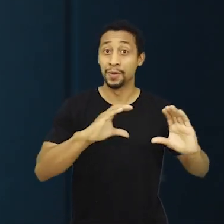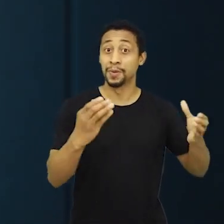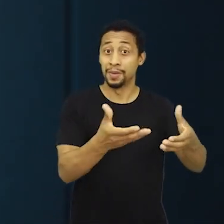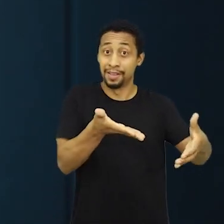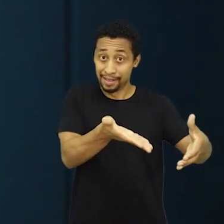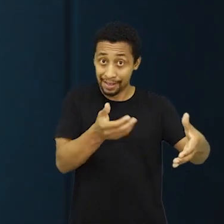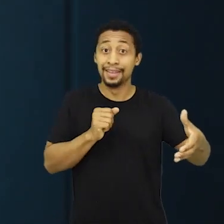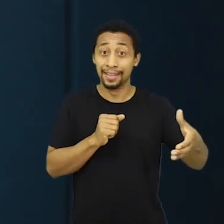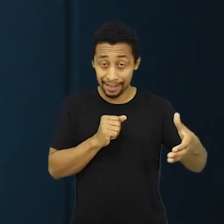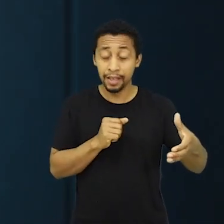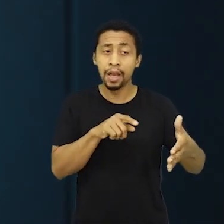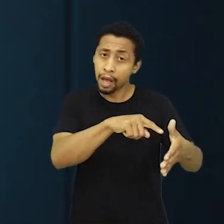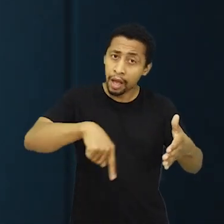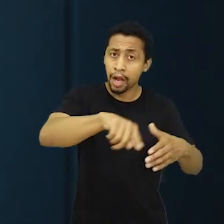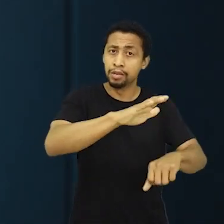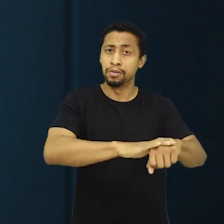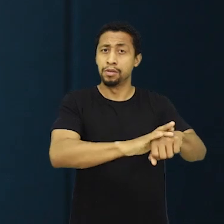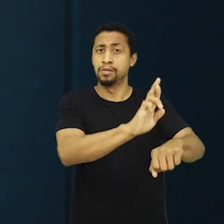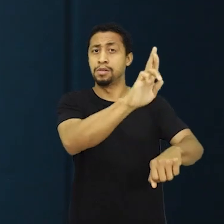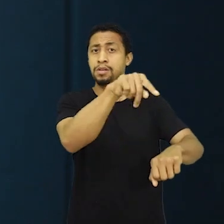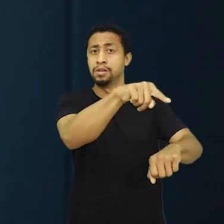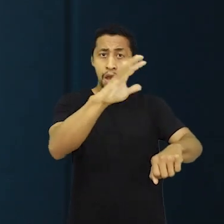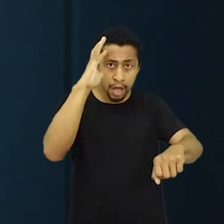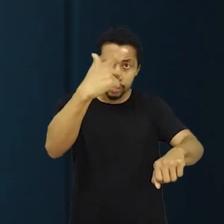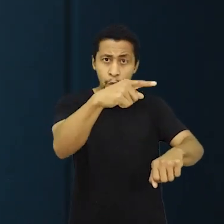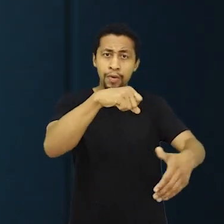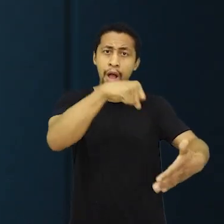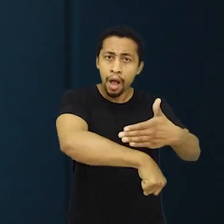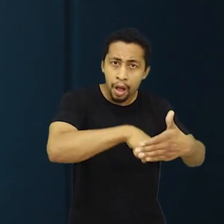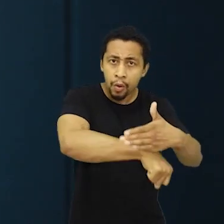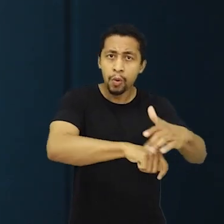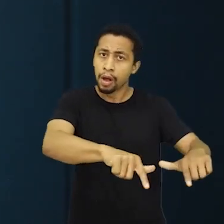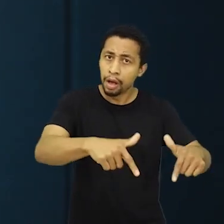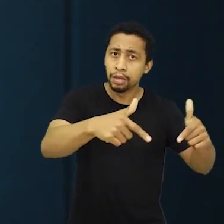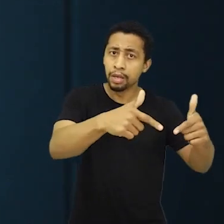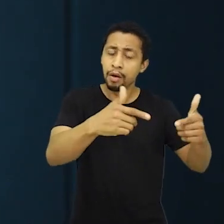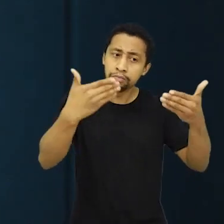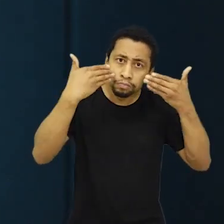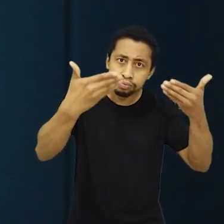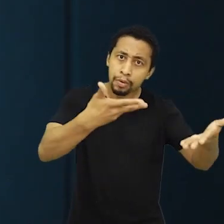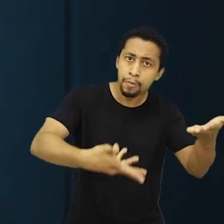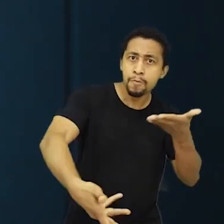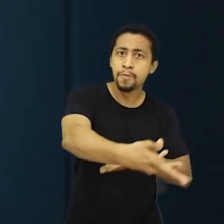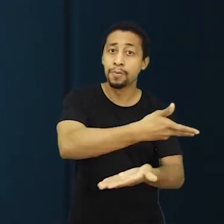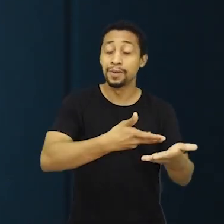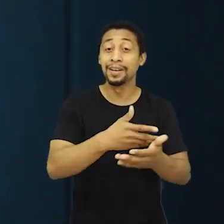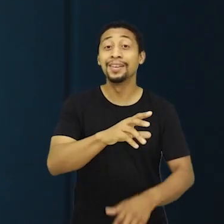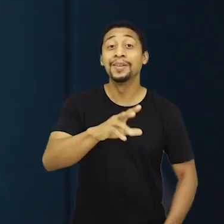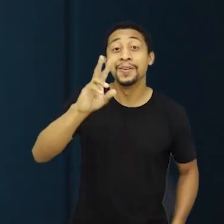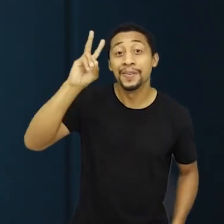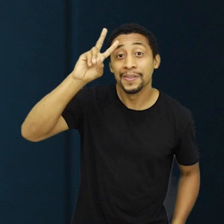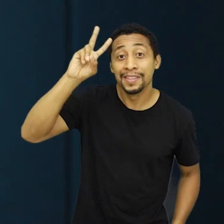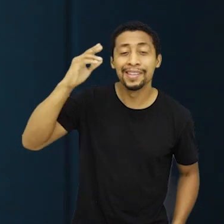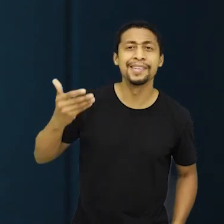tenham, decidam, né, sobre a sua forma de luta, reconheçam a sua luta como legítima e coletiva, eu sempre me lembro de uma experiência